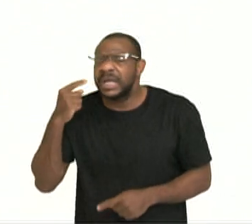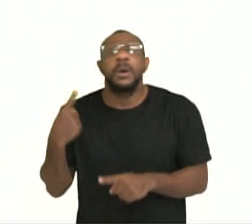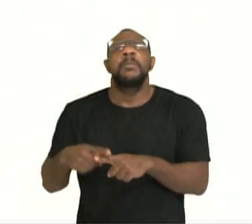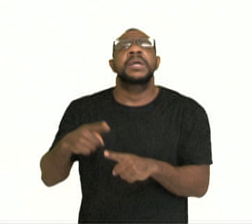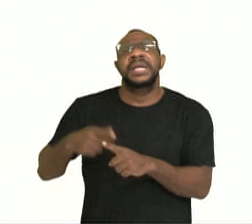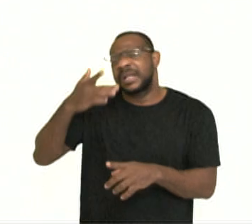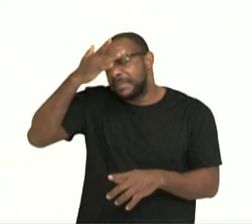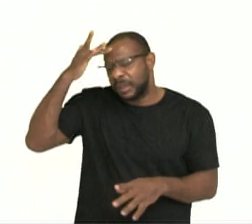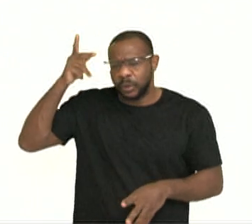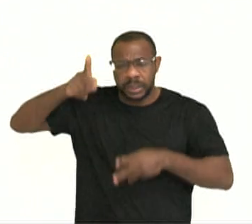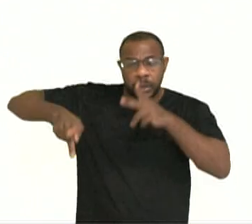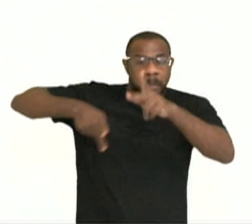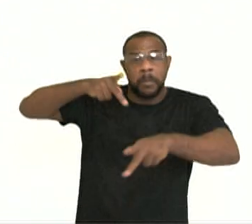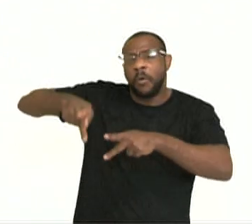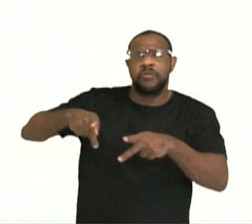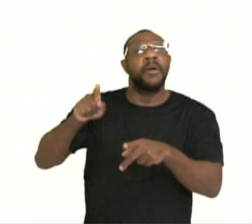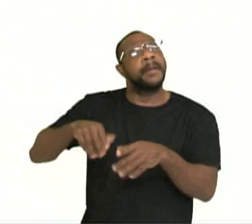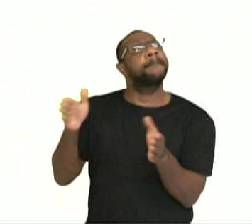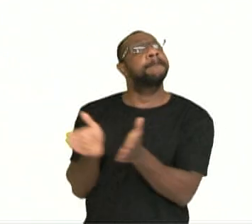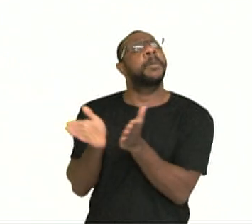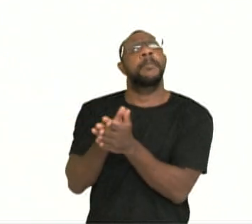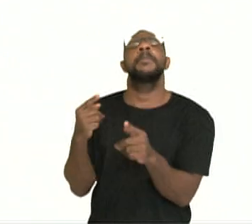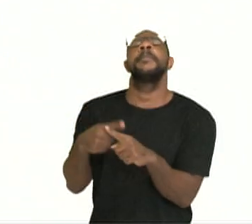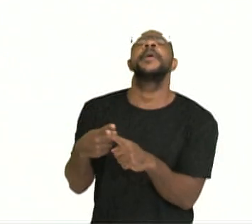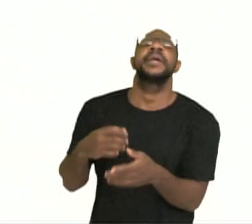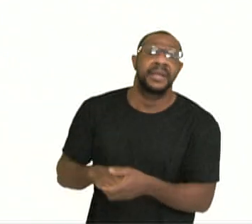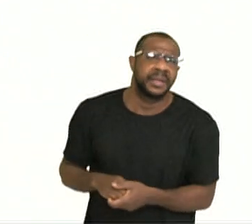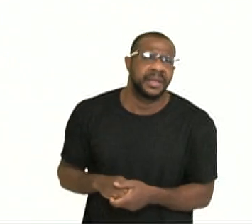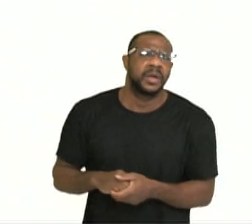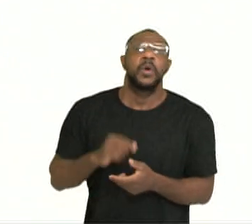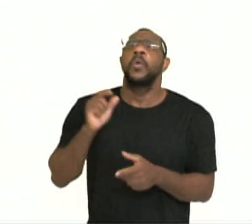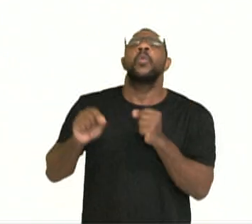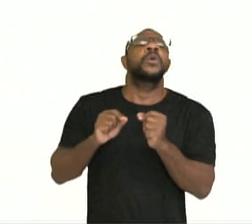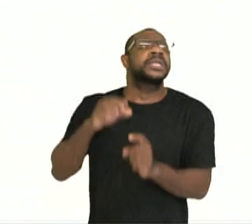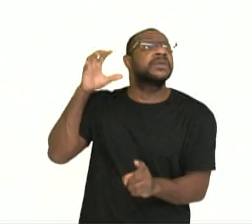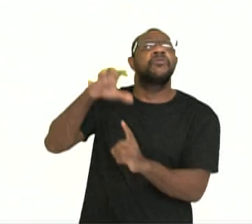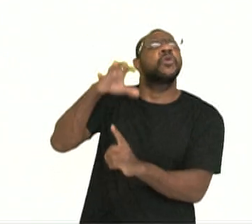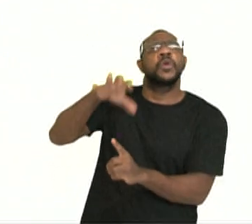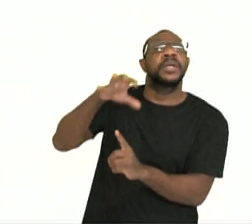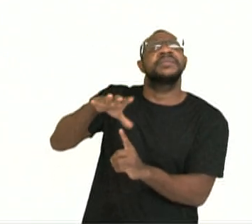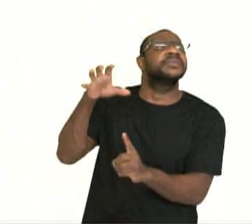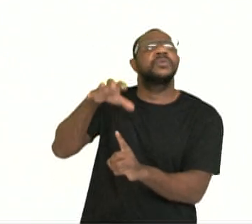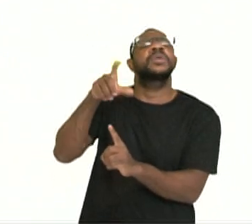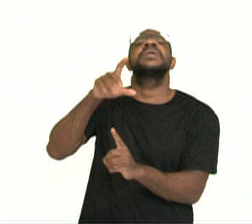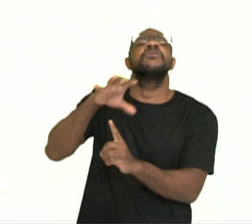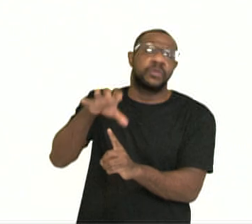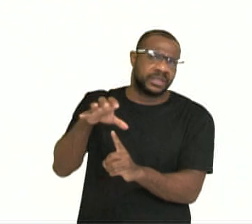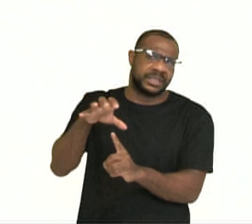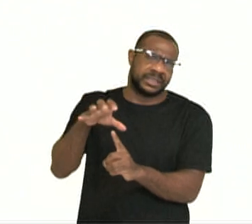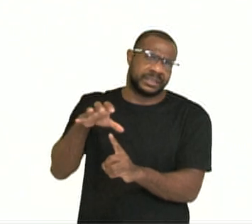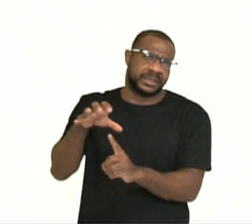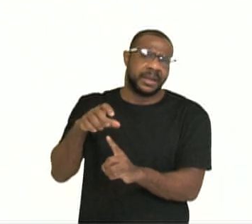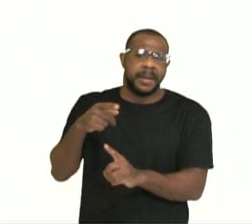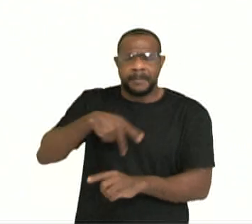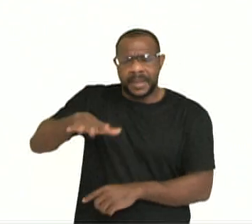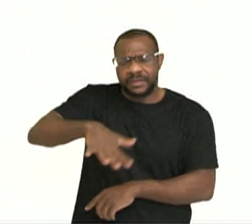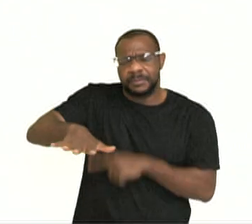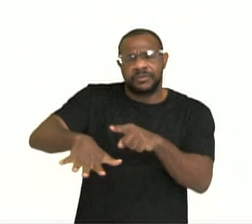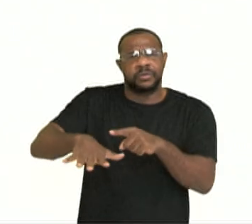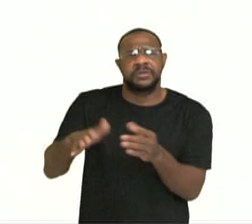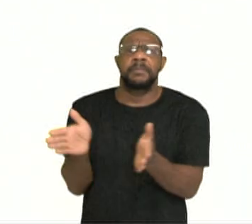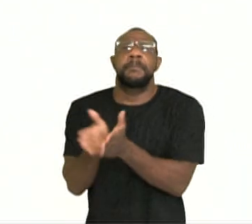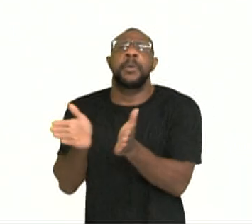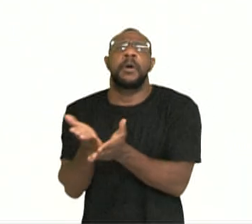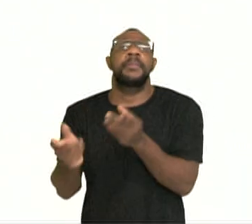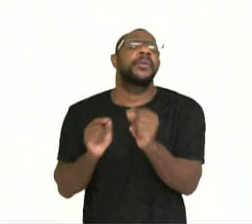pobreza. Que fatores contribuem para que a população seja considerada pobre, né? Então, é importante a gente